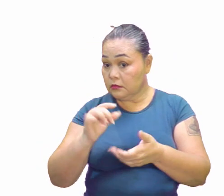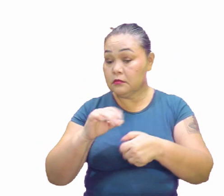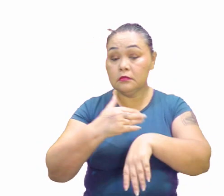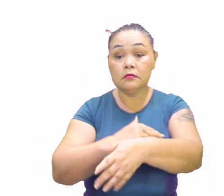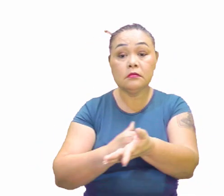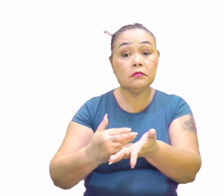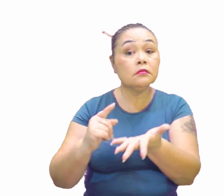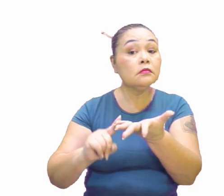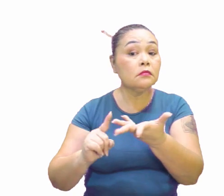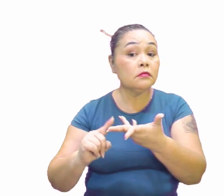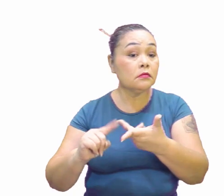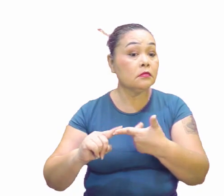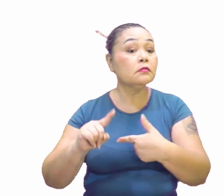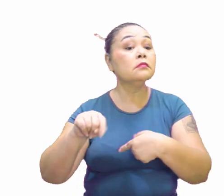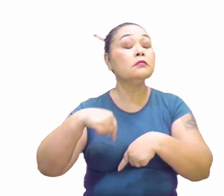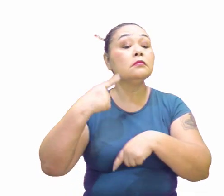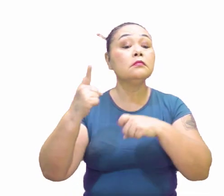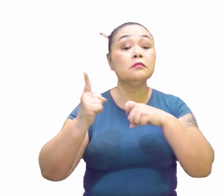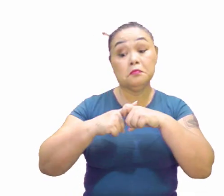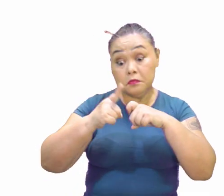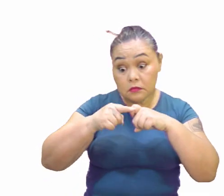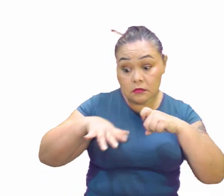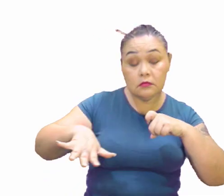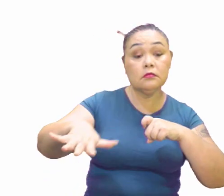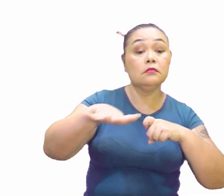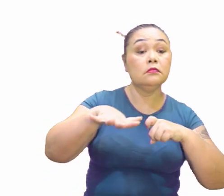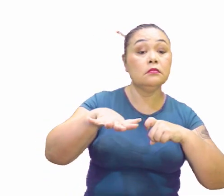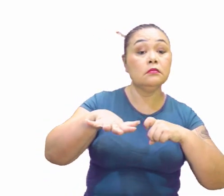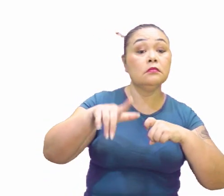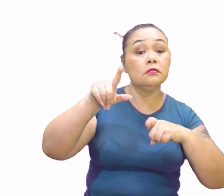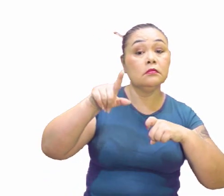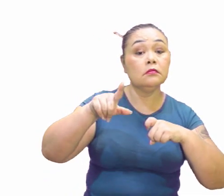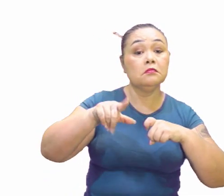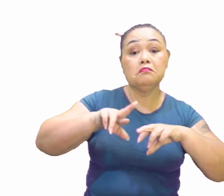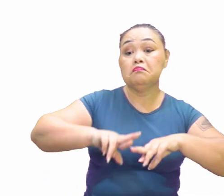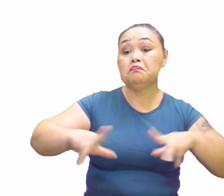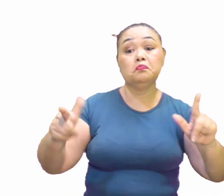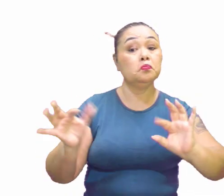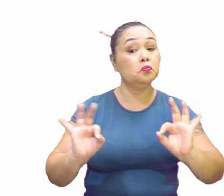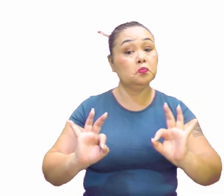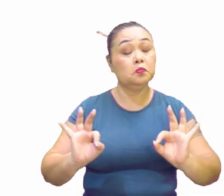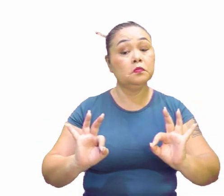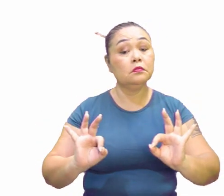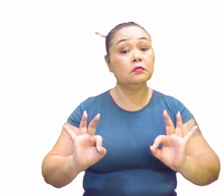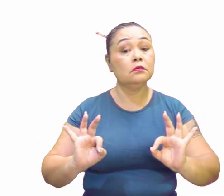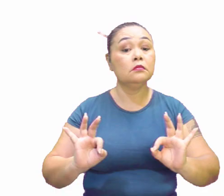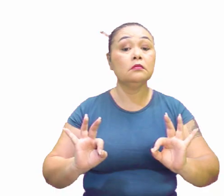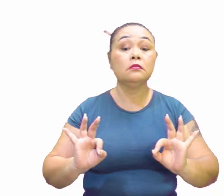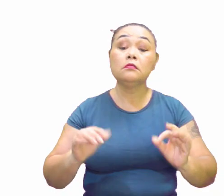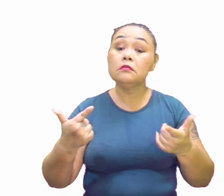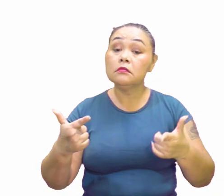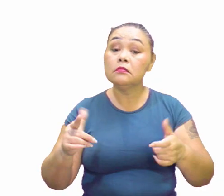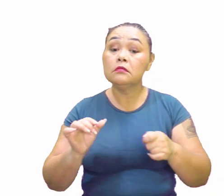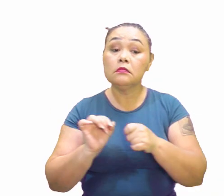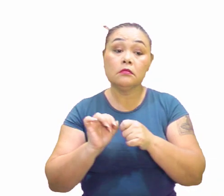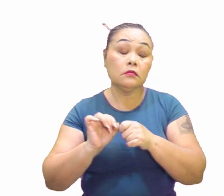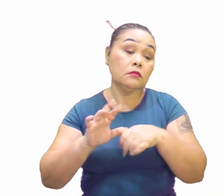entre outros. Deste ponto de vista, o médico, porém, essa diferença não existe. Então, que não